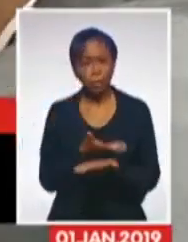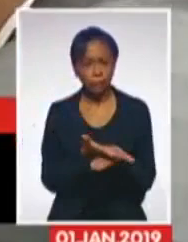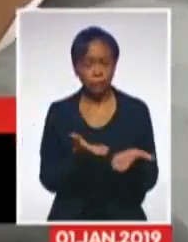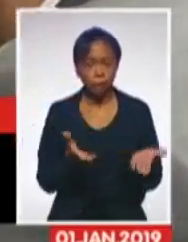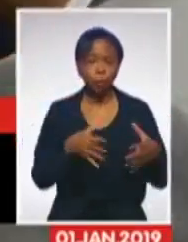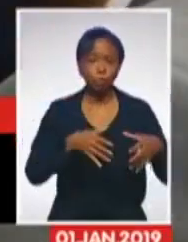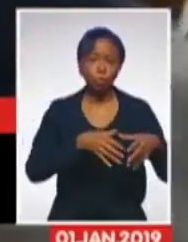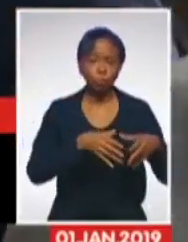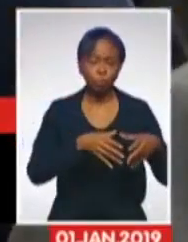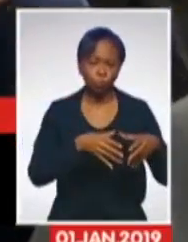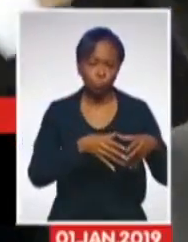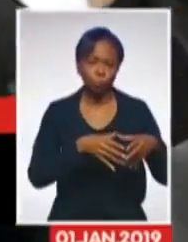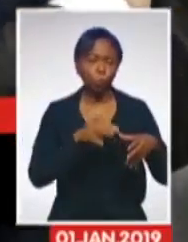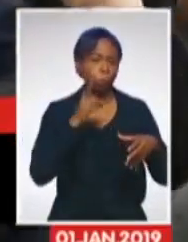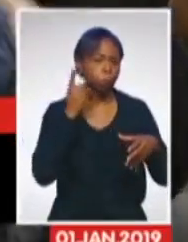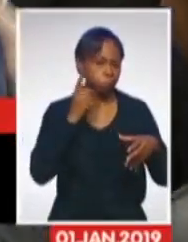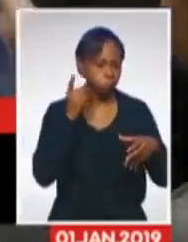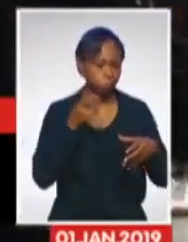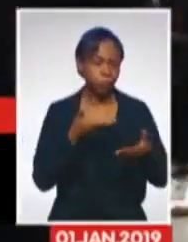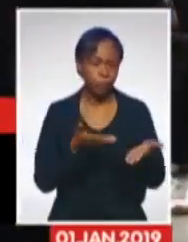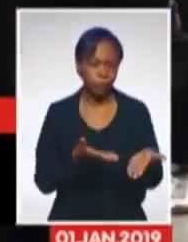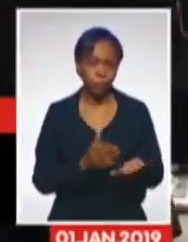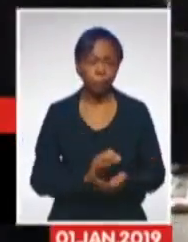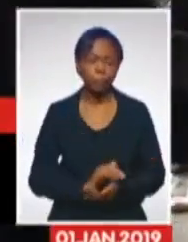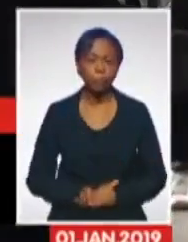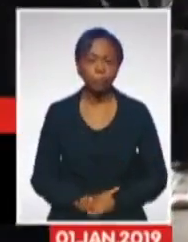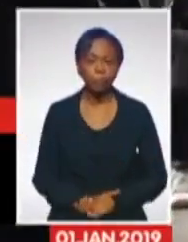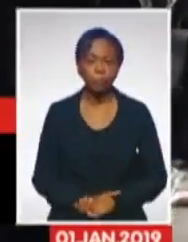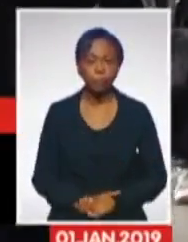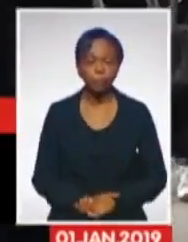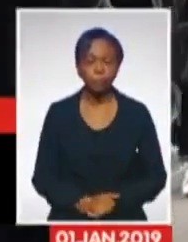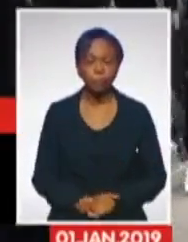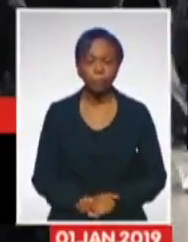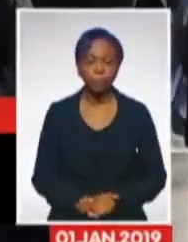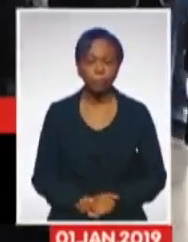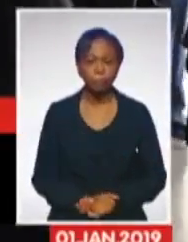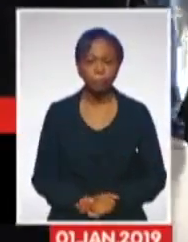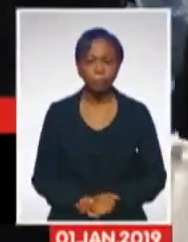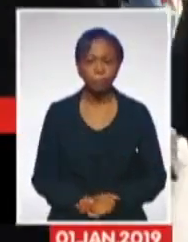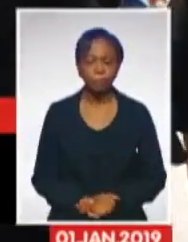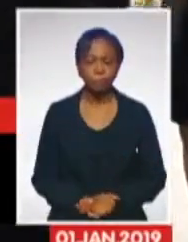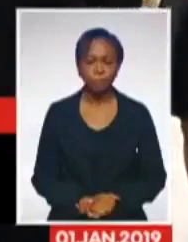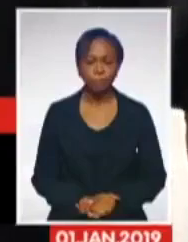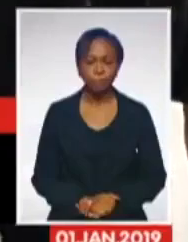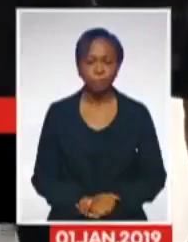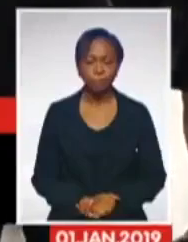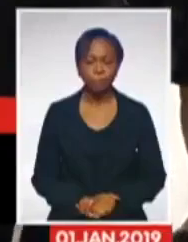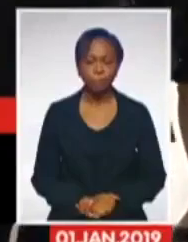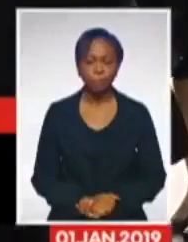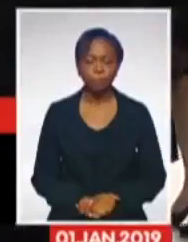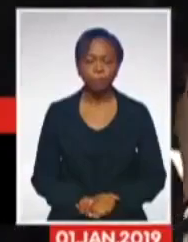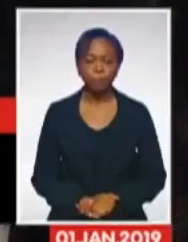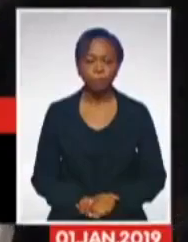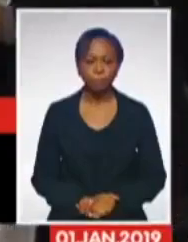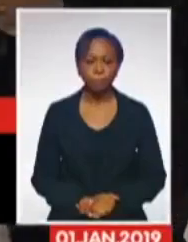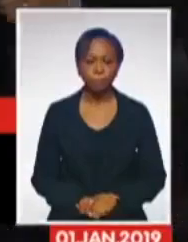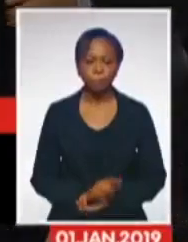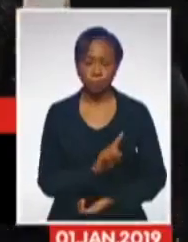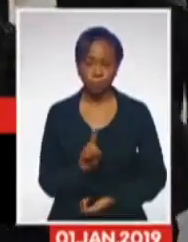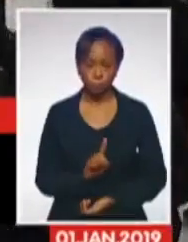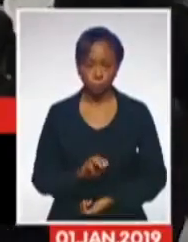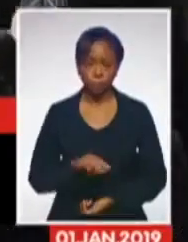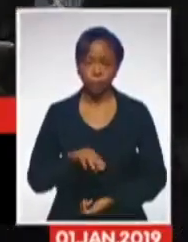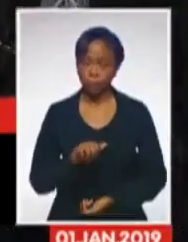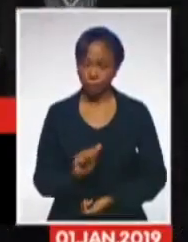pelo presidente Dalcléver Lopes. Deputado Inácio Franco, deputado Bosco e Romeu Zema,